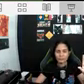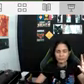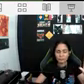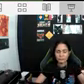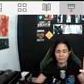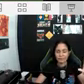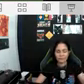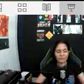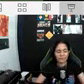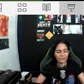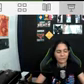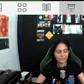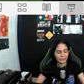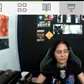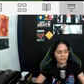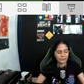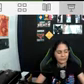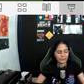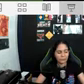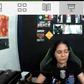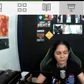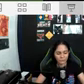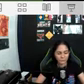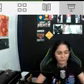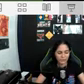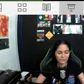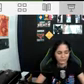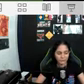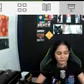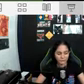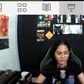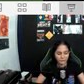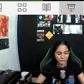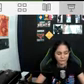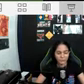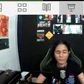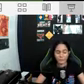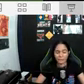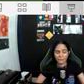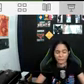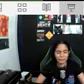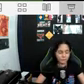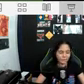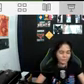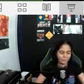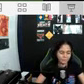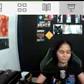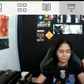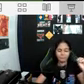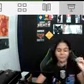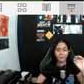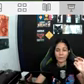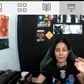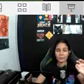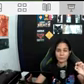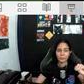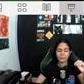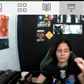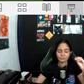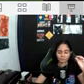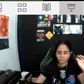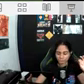mas tem os outros exemplos que é mais para frente que a gente vai falar nessa questão de altura, mas só para adiantando, já que eu entrei no mérito do desvio do padrão.